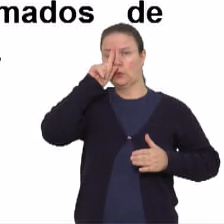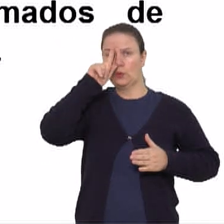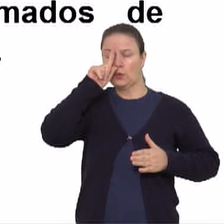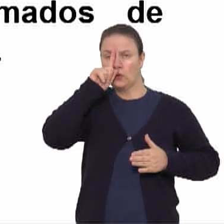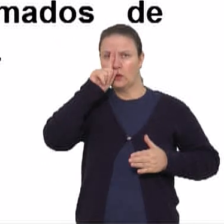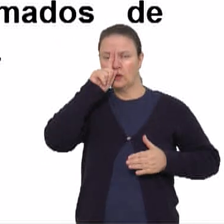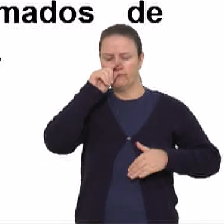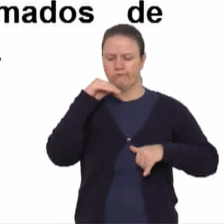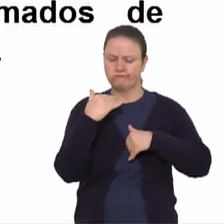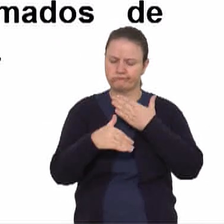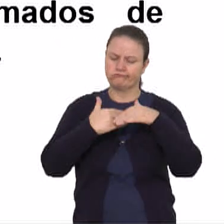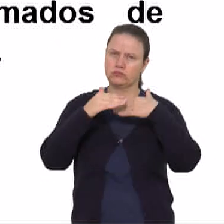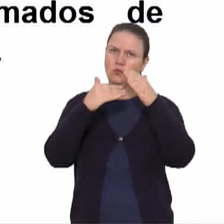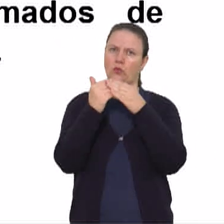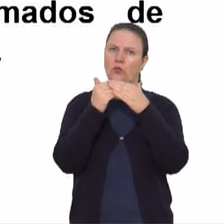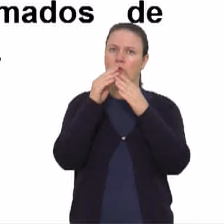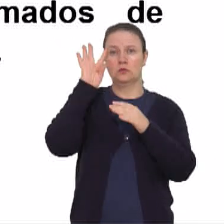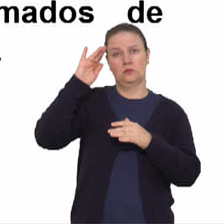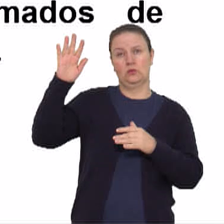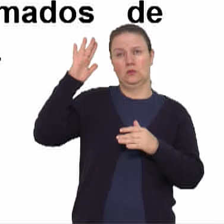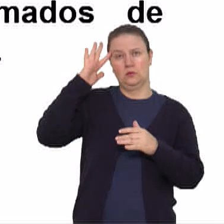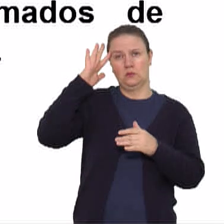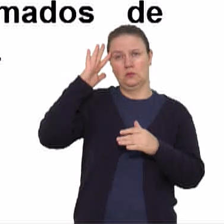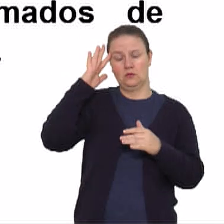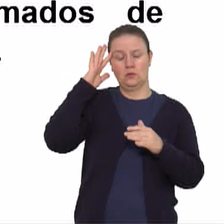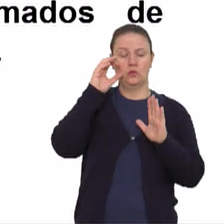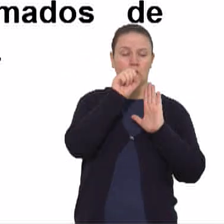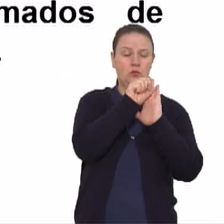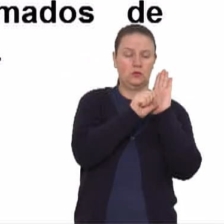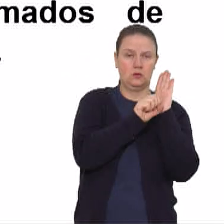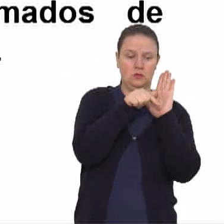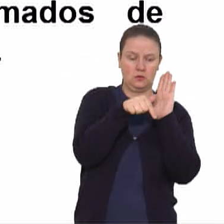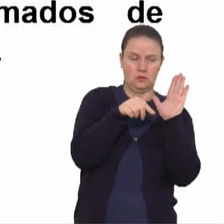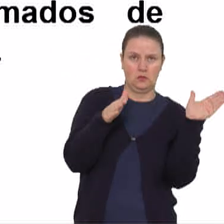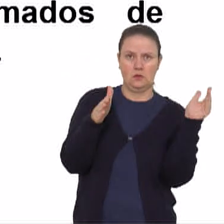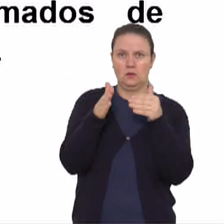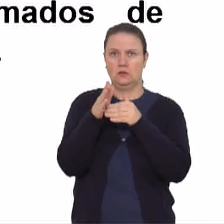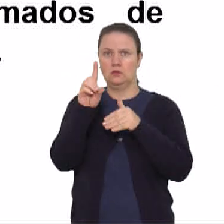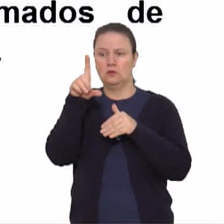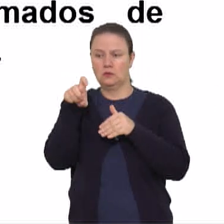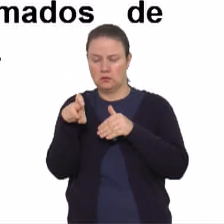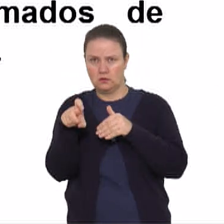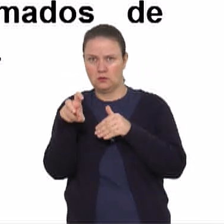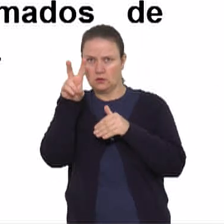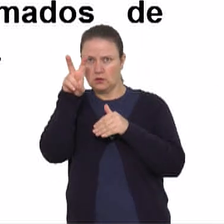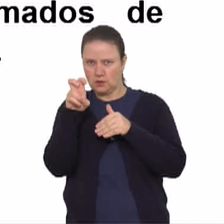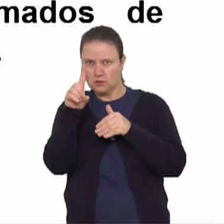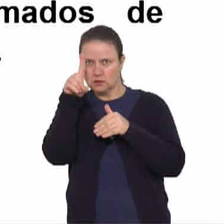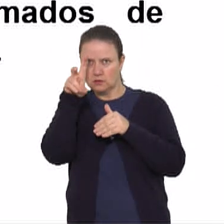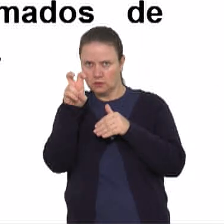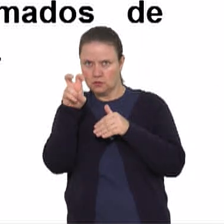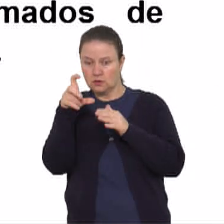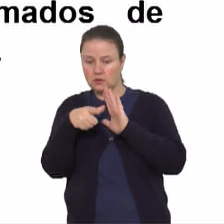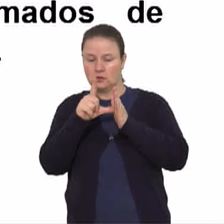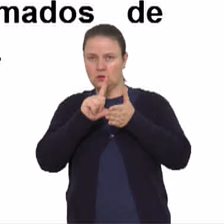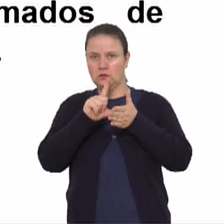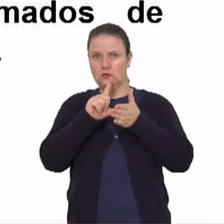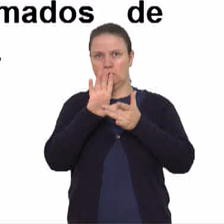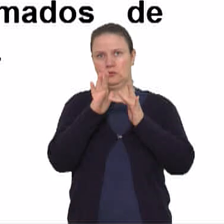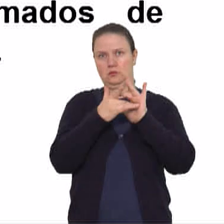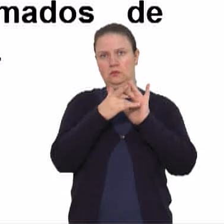teorias do século VII ao século V a.C. e receberam esse nome, pois são os filósofos